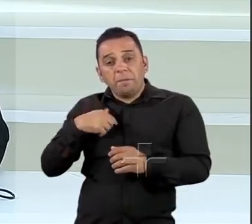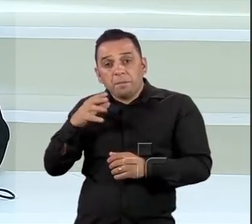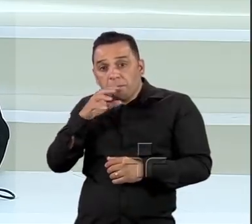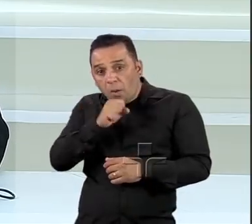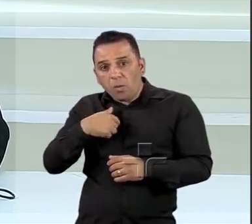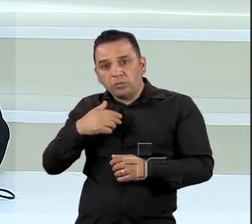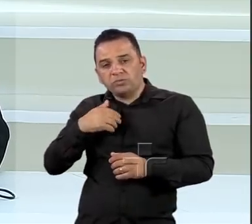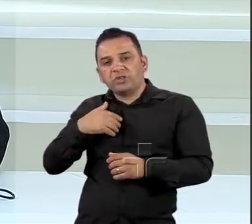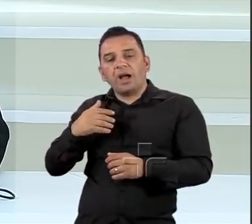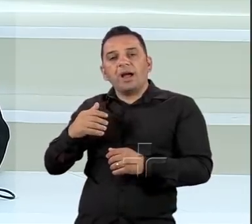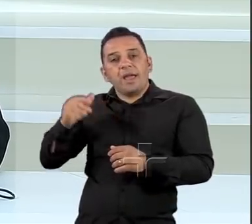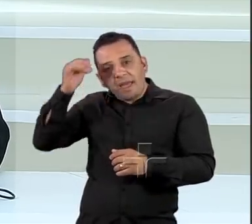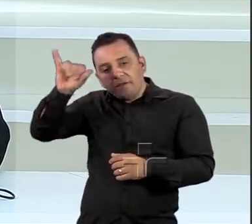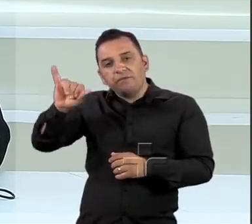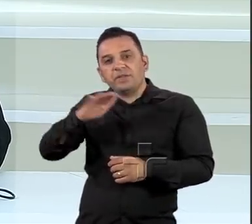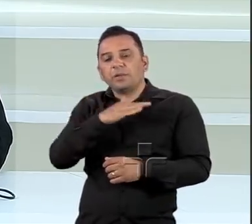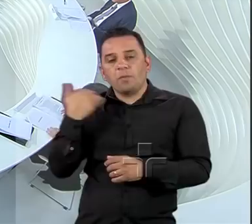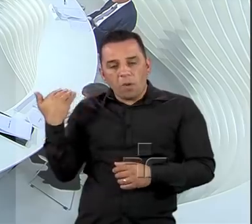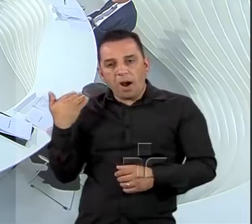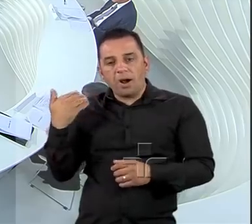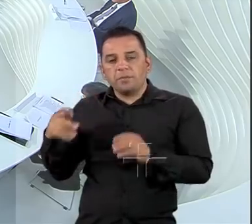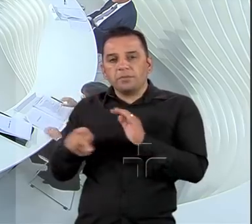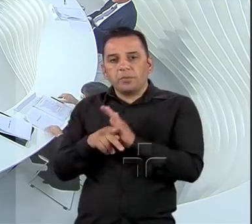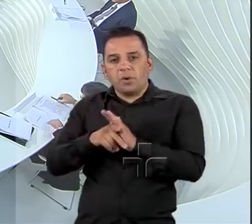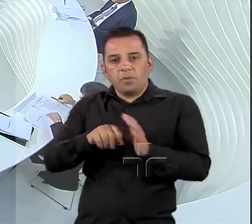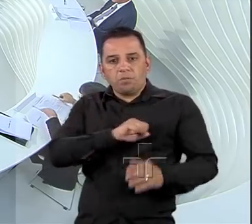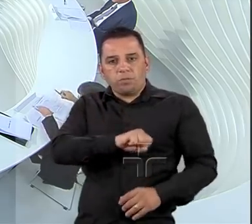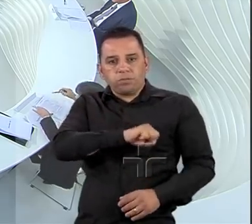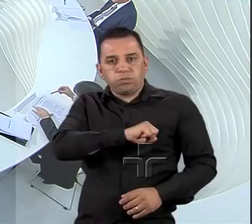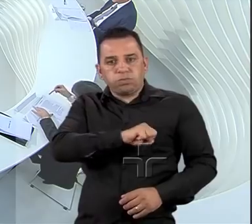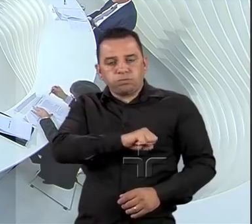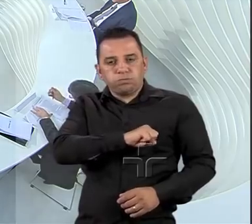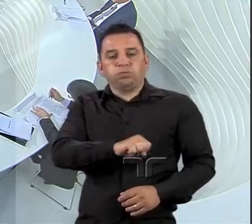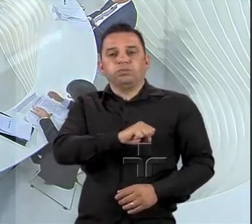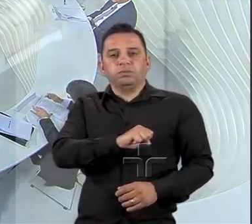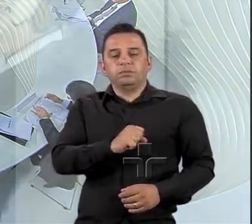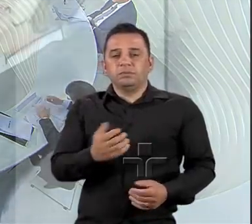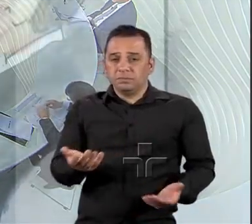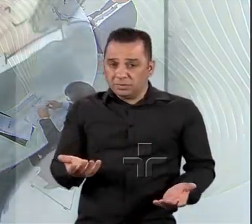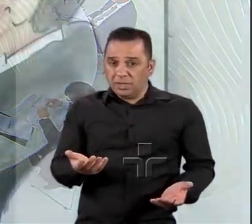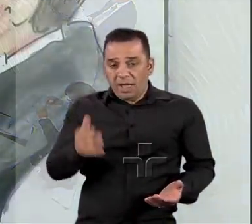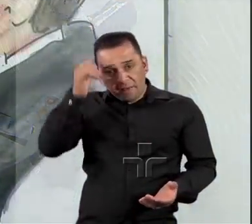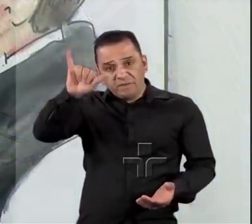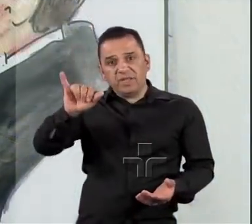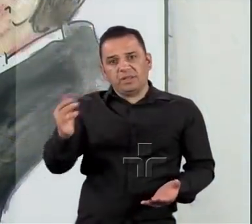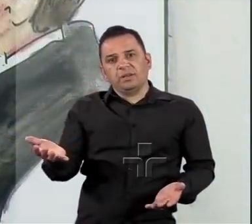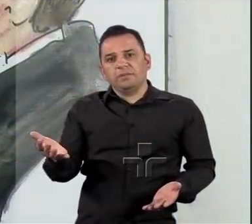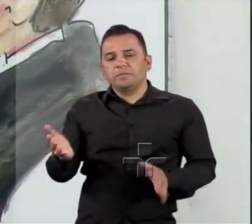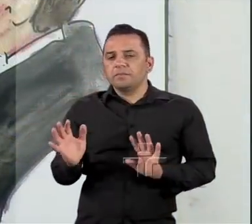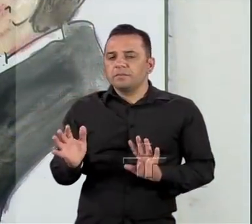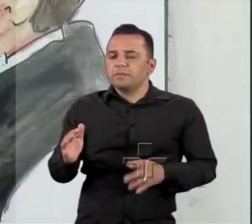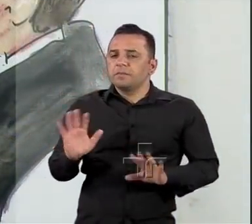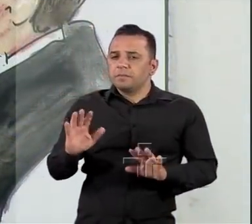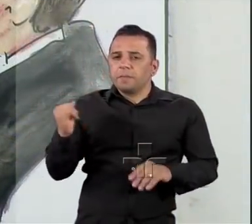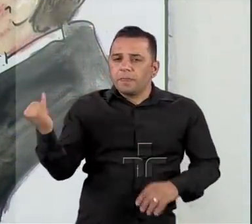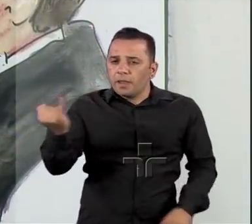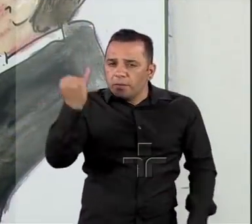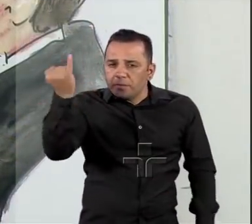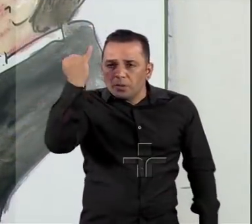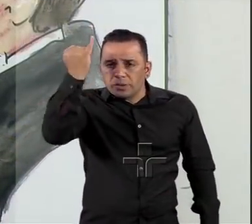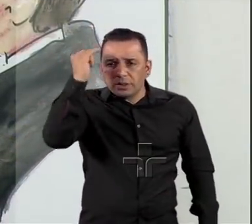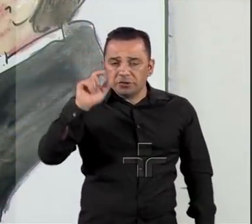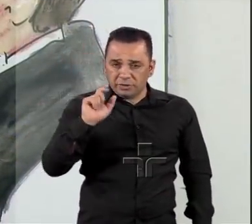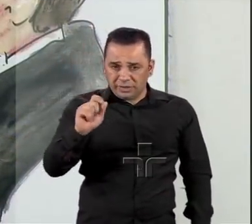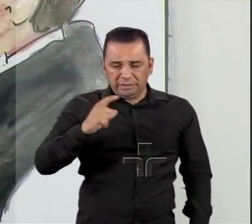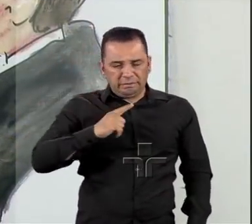na mortalidade por IAM, por infarto agudo do miocárdio. E é importante a gente perceber isso porque, unindo